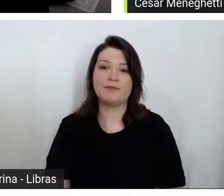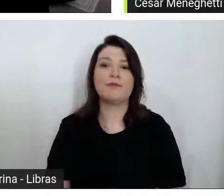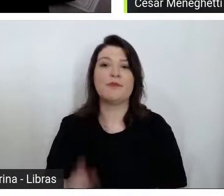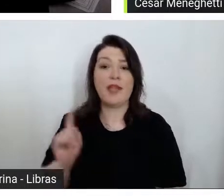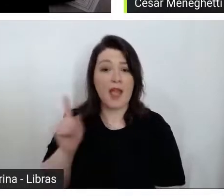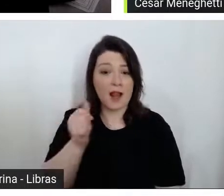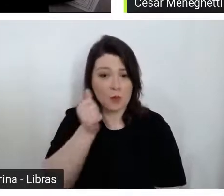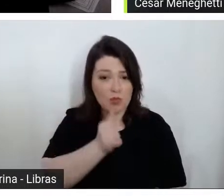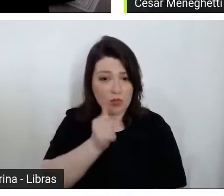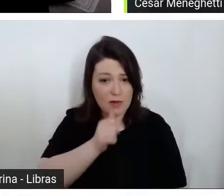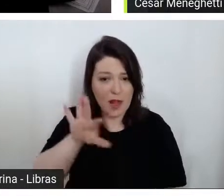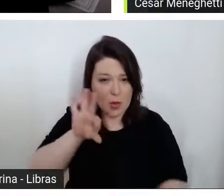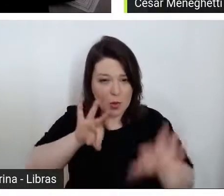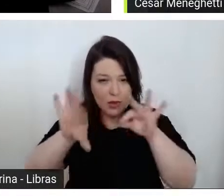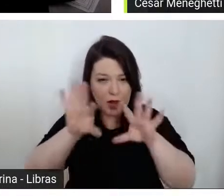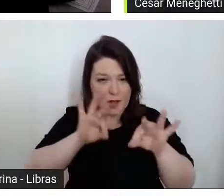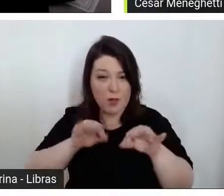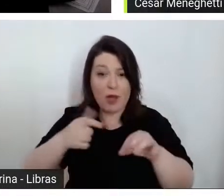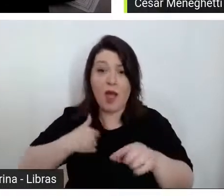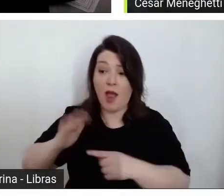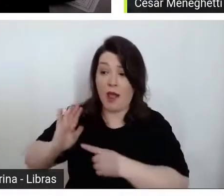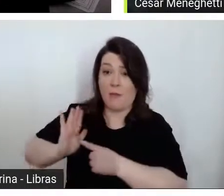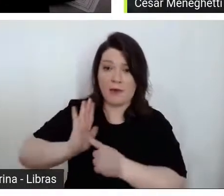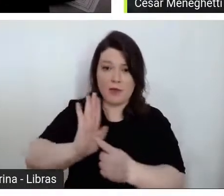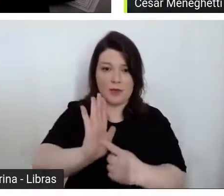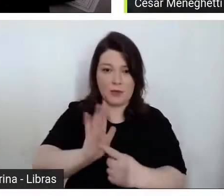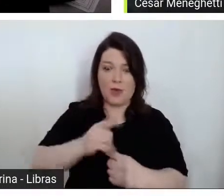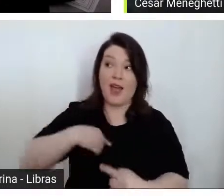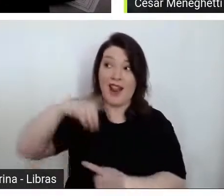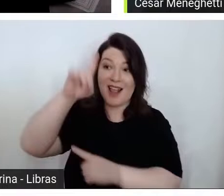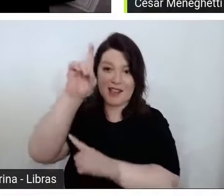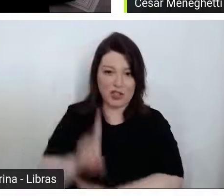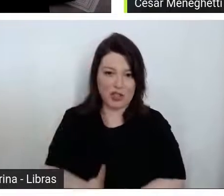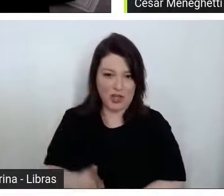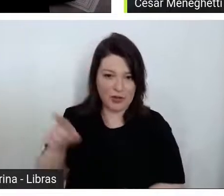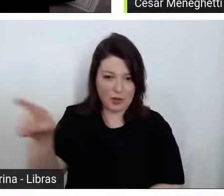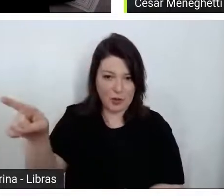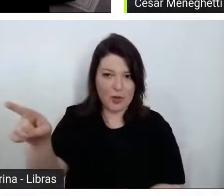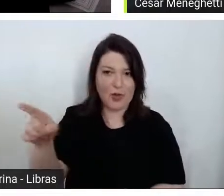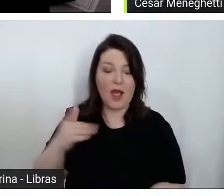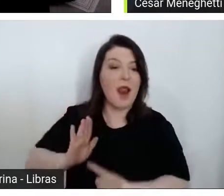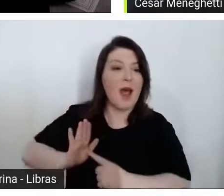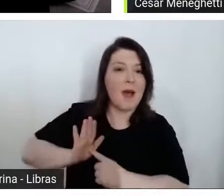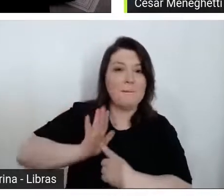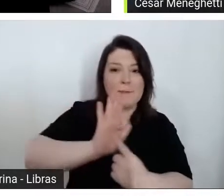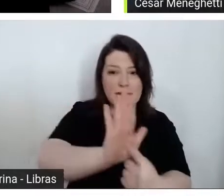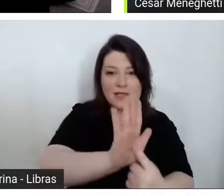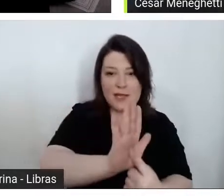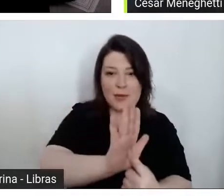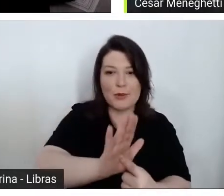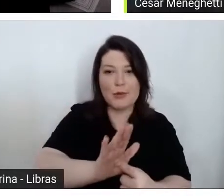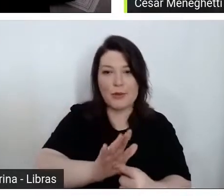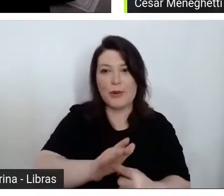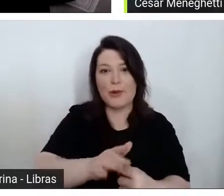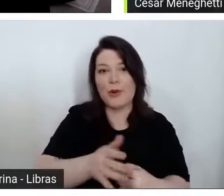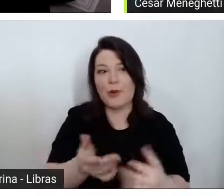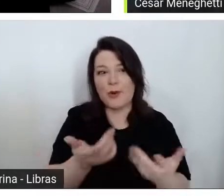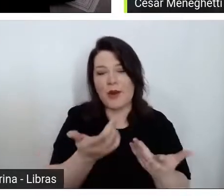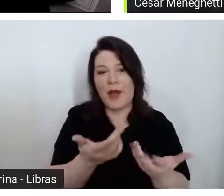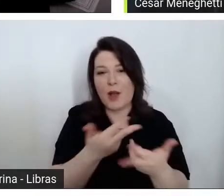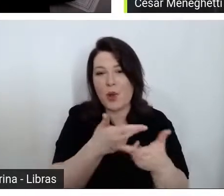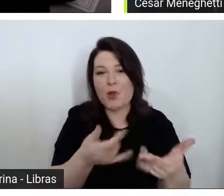ela me apresentou para essa realidade. Ela era diretora do MLAC e ela me apresentou para essa realidade desses laboratórios, que são